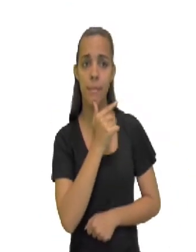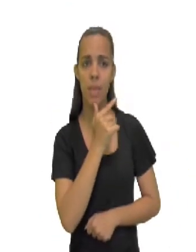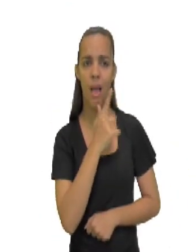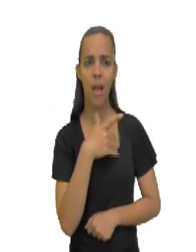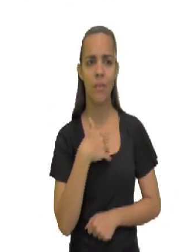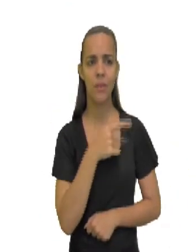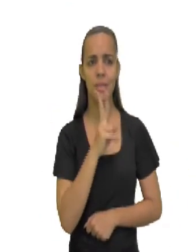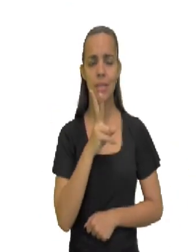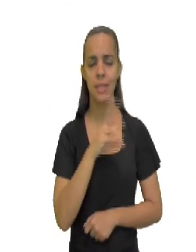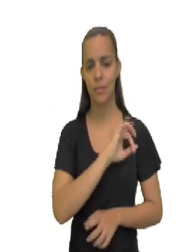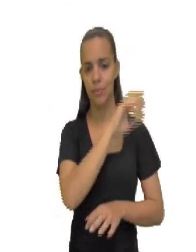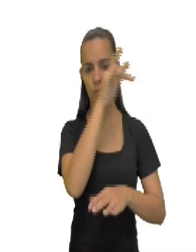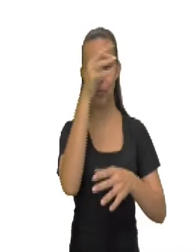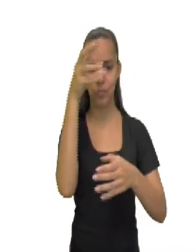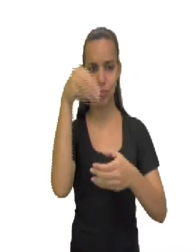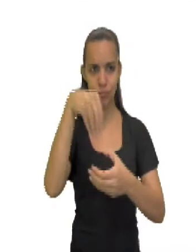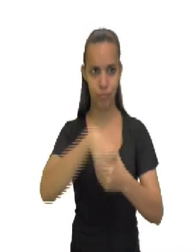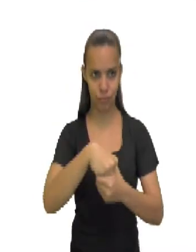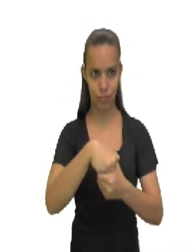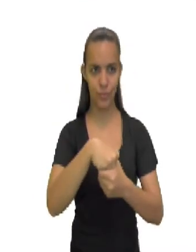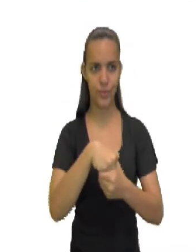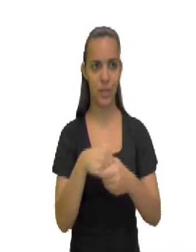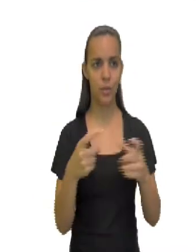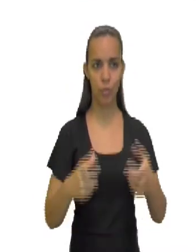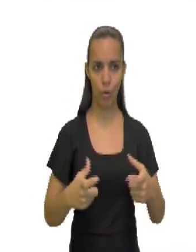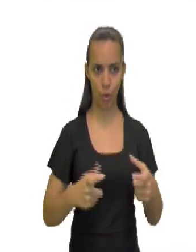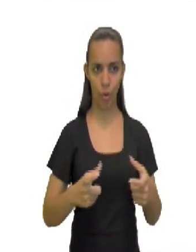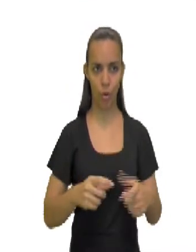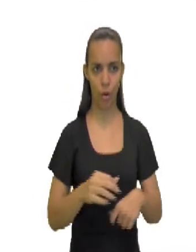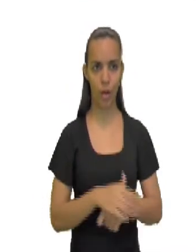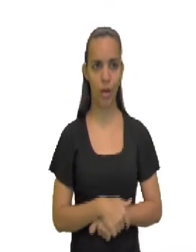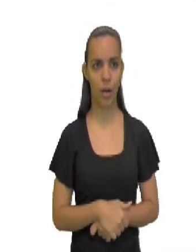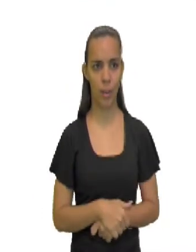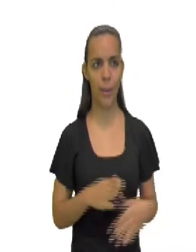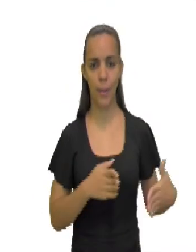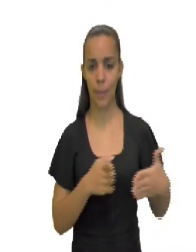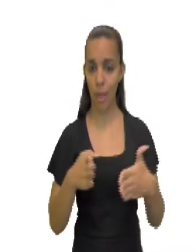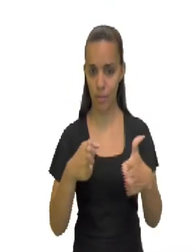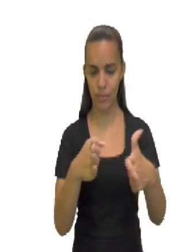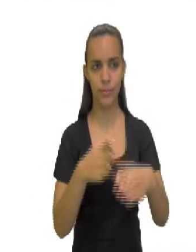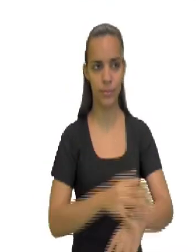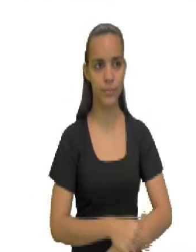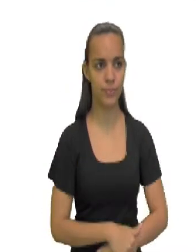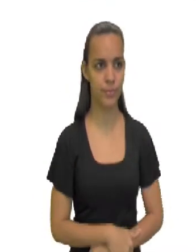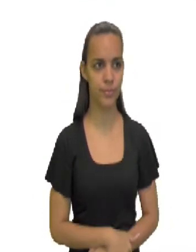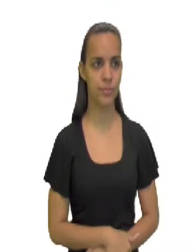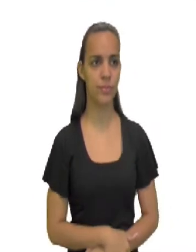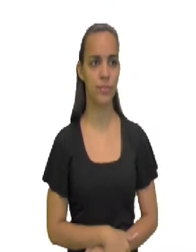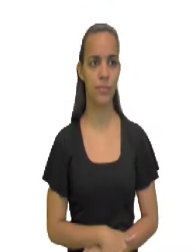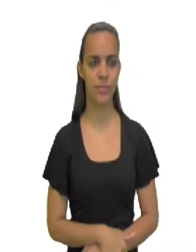locais tendem a se direcionar para o rio. Ora, veja bem, se você estiver no